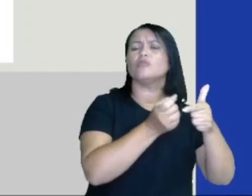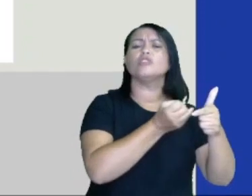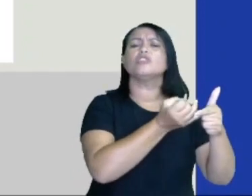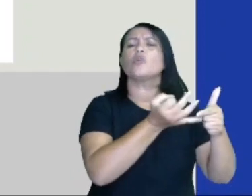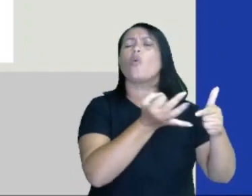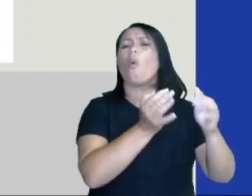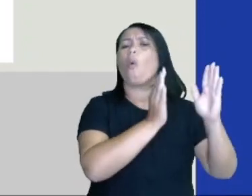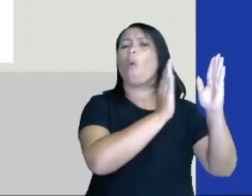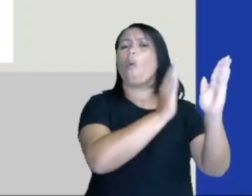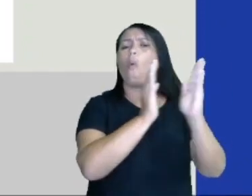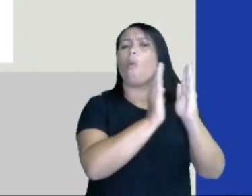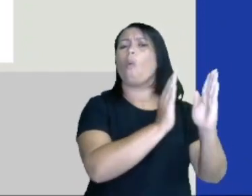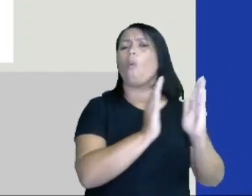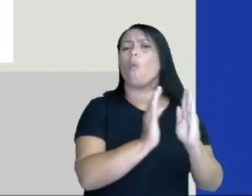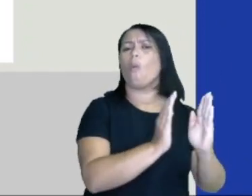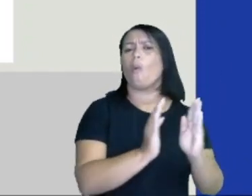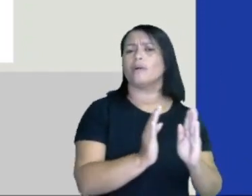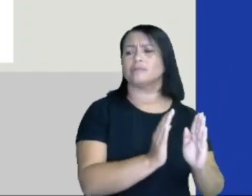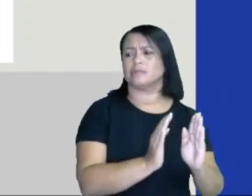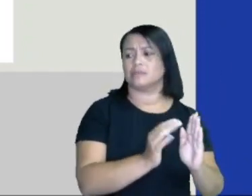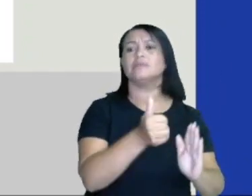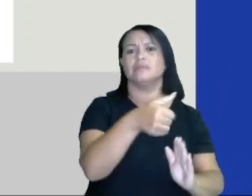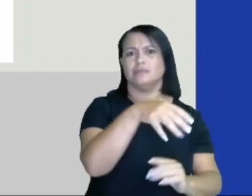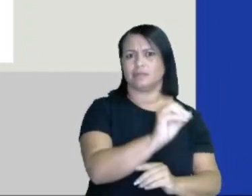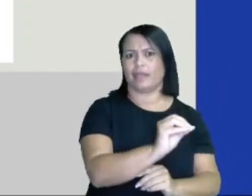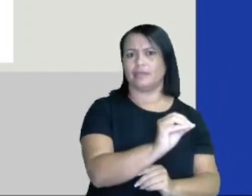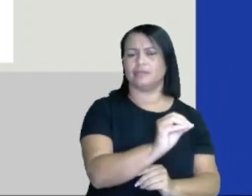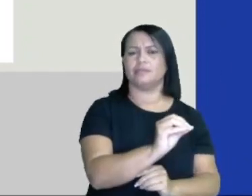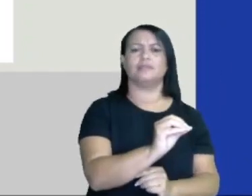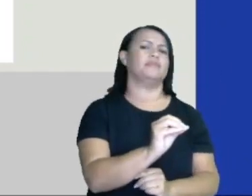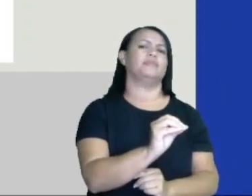quantas partes? Em 10.